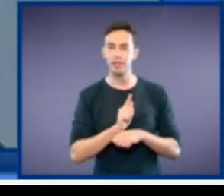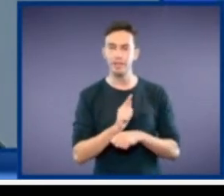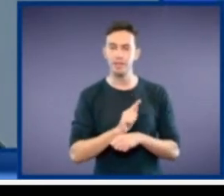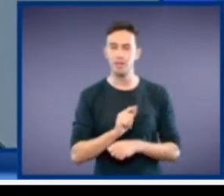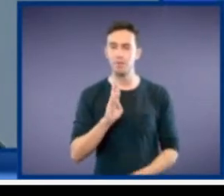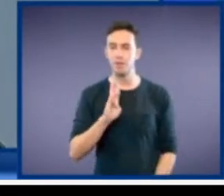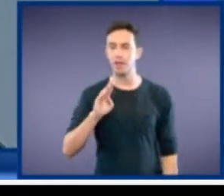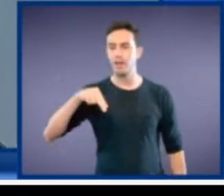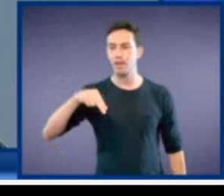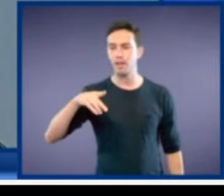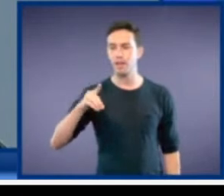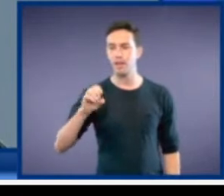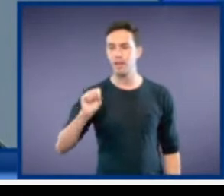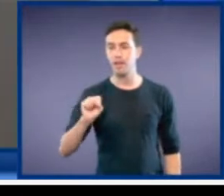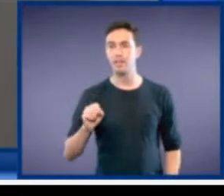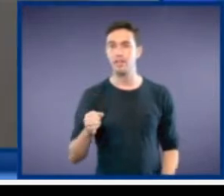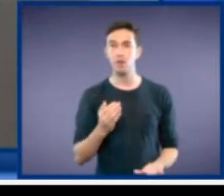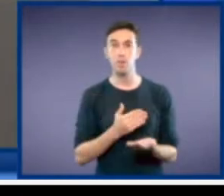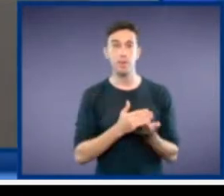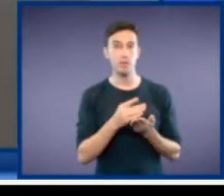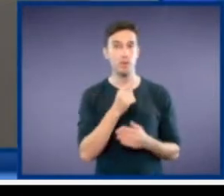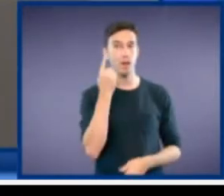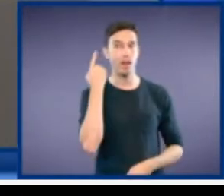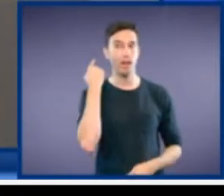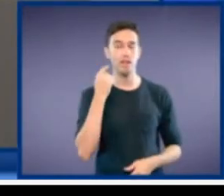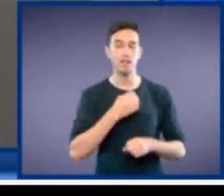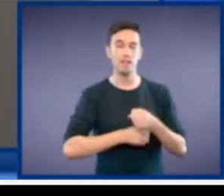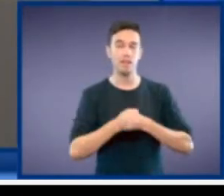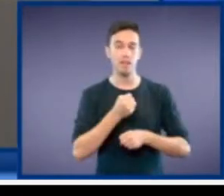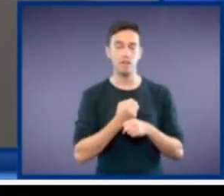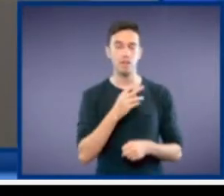iniciado em 2019, com uma das missões